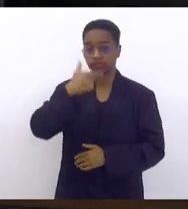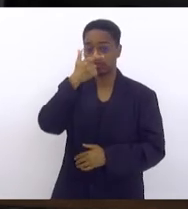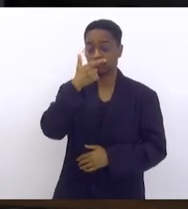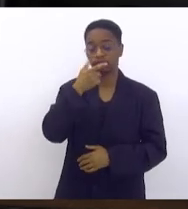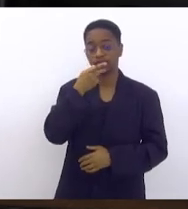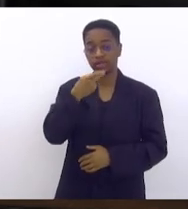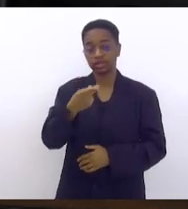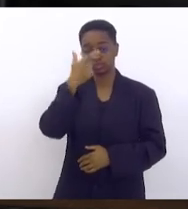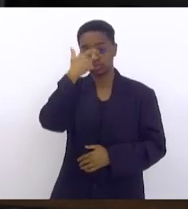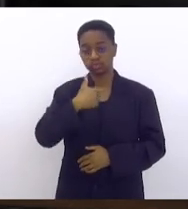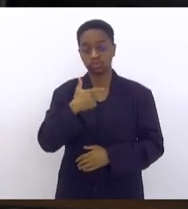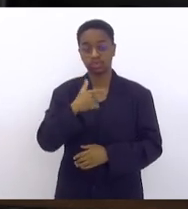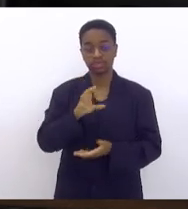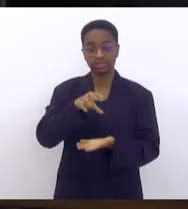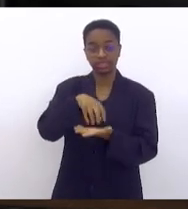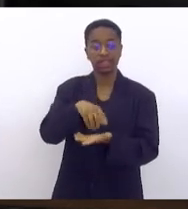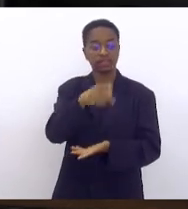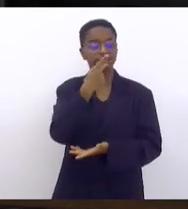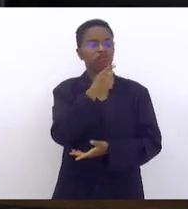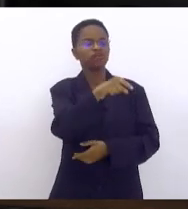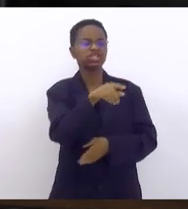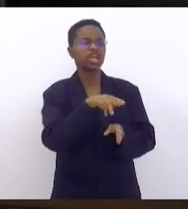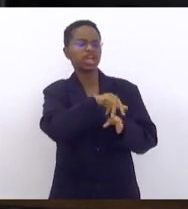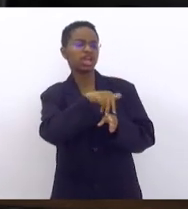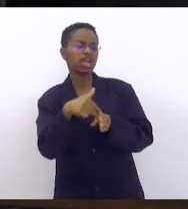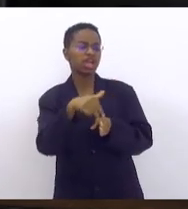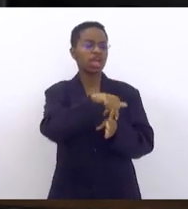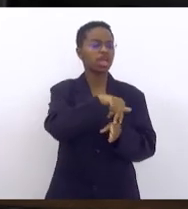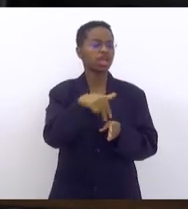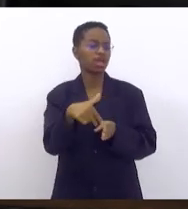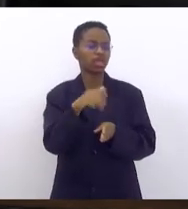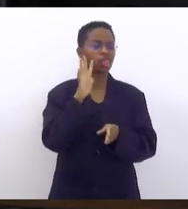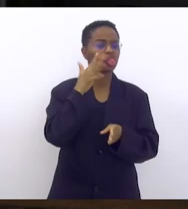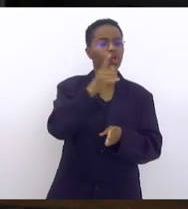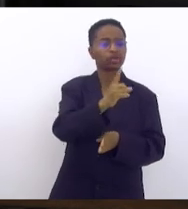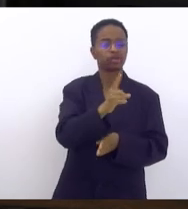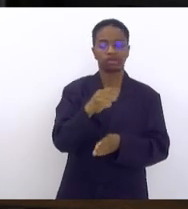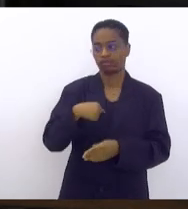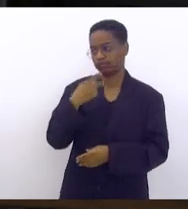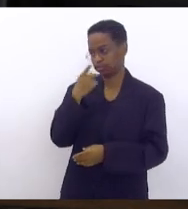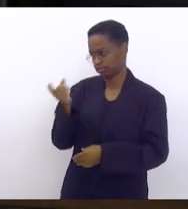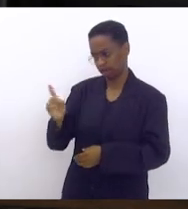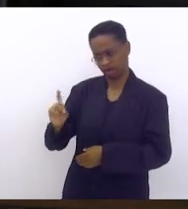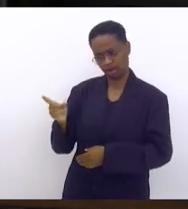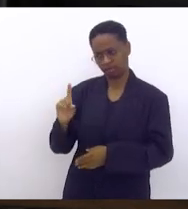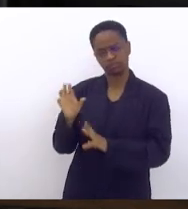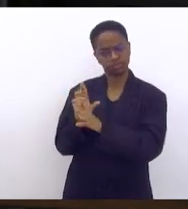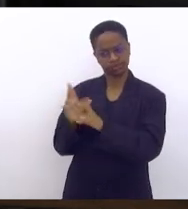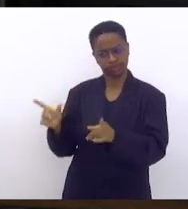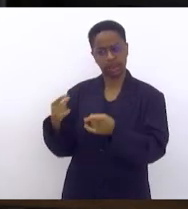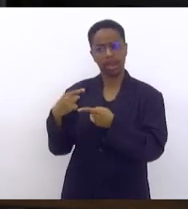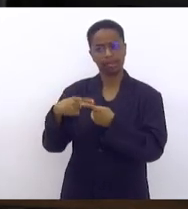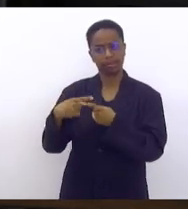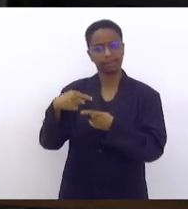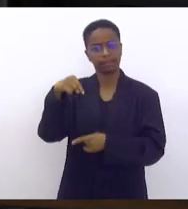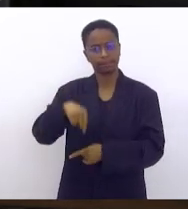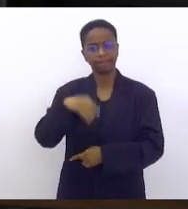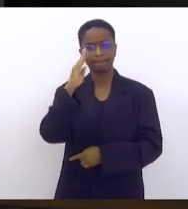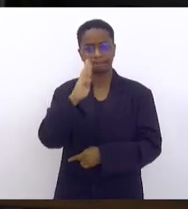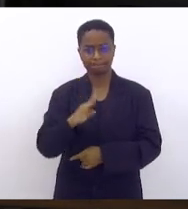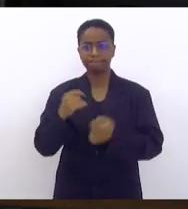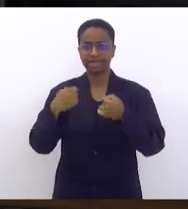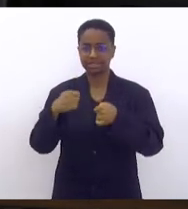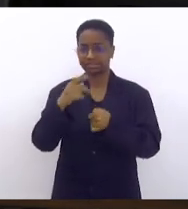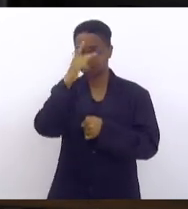senhora levantou, não, deputado, o senhor está em cima do muro. Aí eu virei, não, senhora, é diferente. No Brasil está precisando gente que